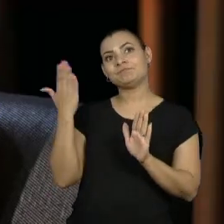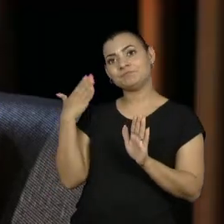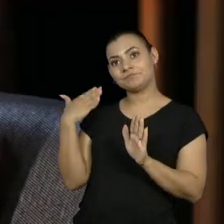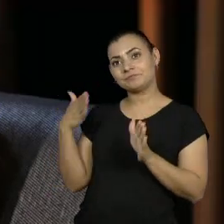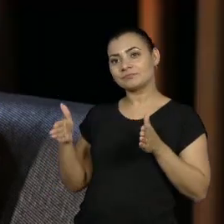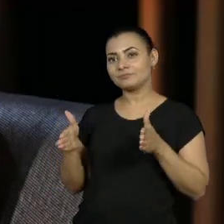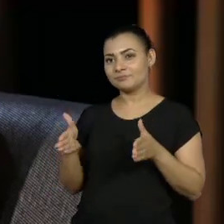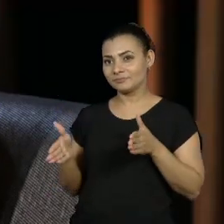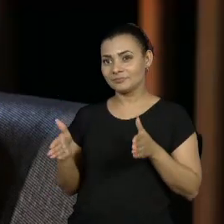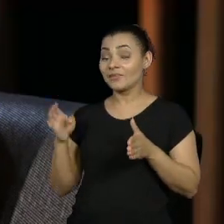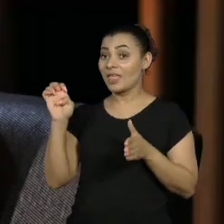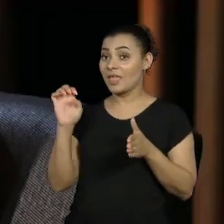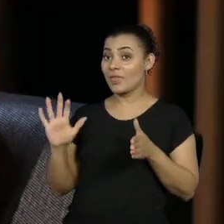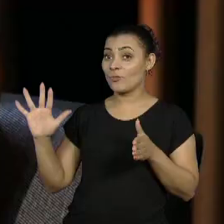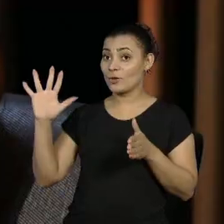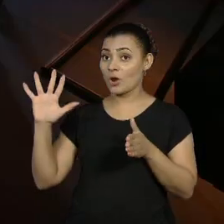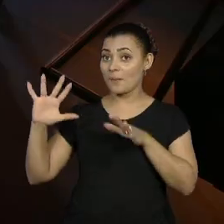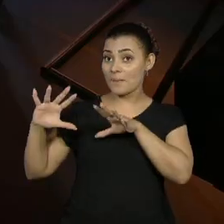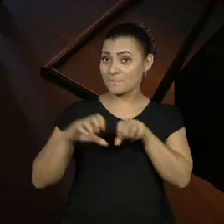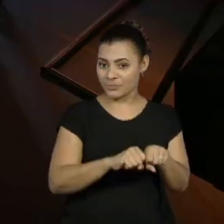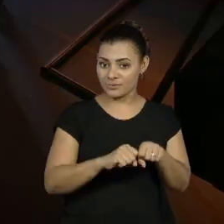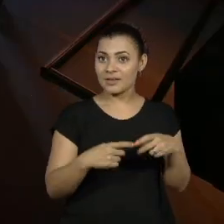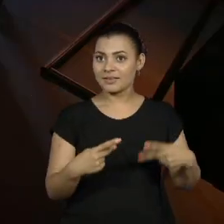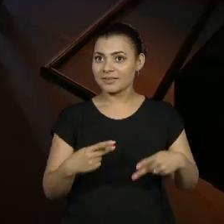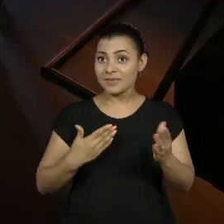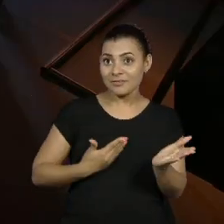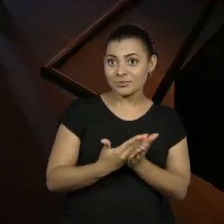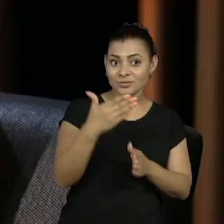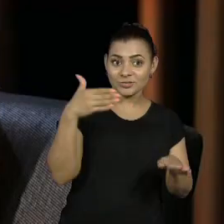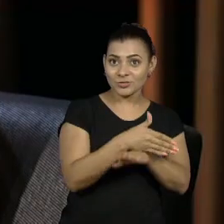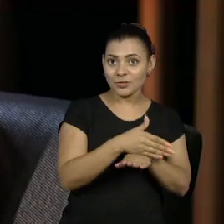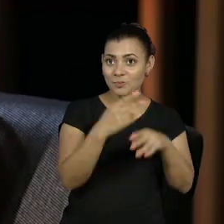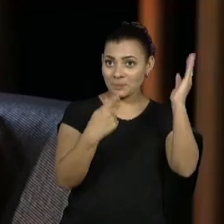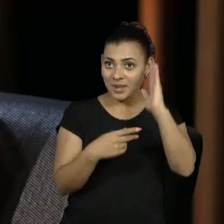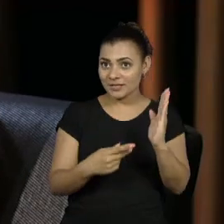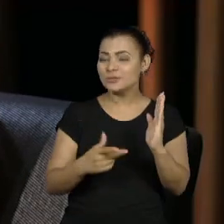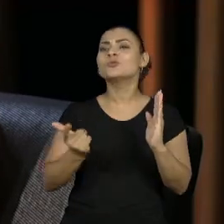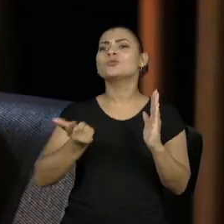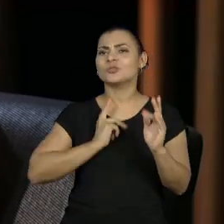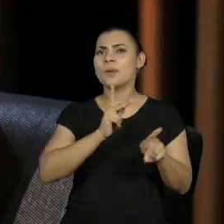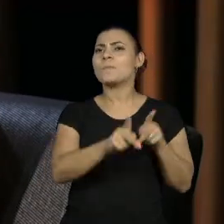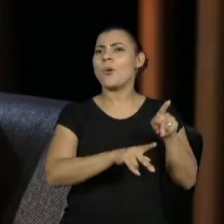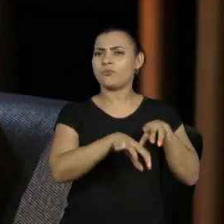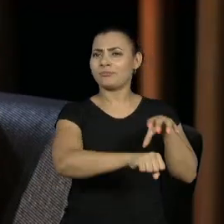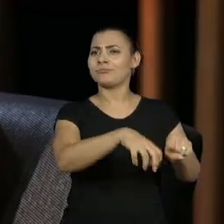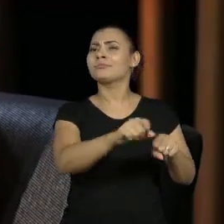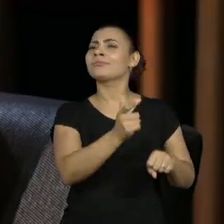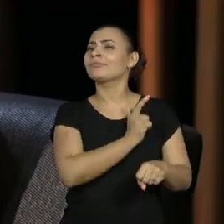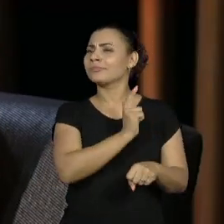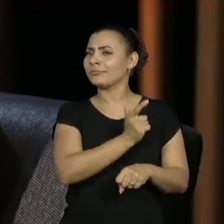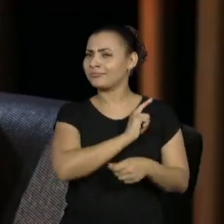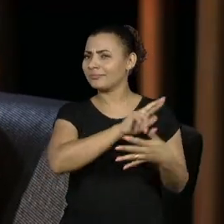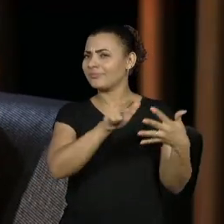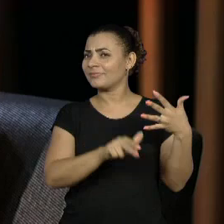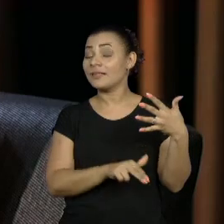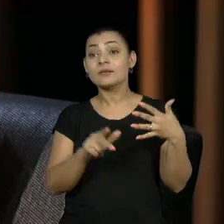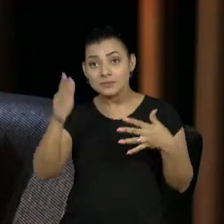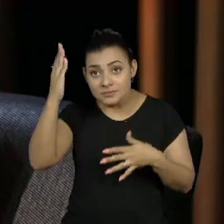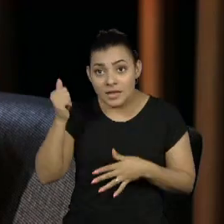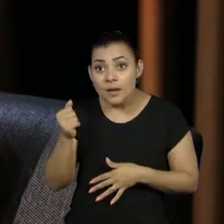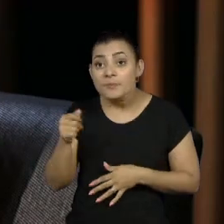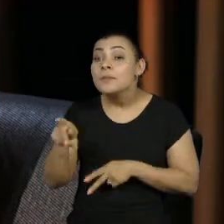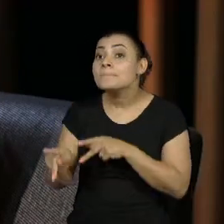os europeus invadiram o Brasil Brasil já era densamente povoado para você ter uma ideia a